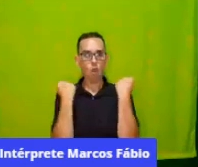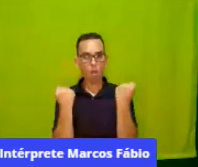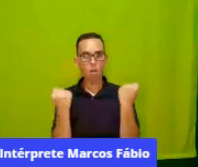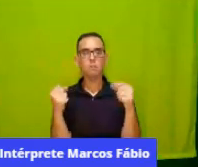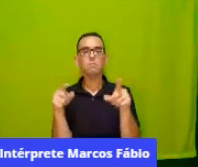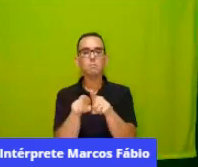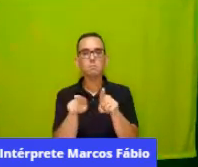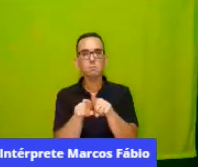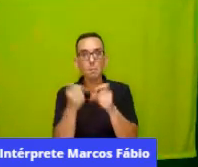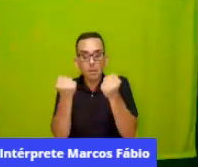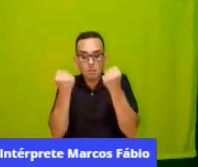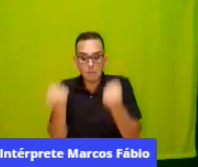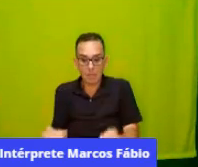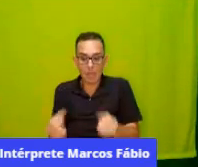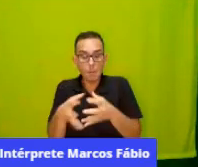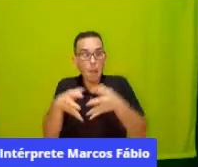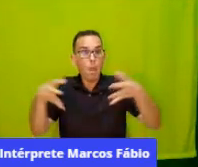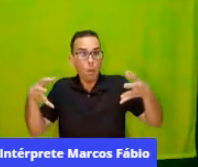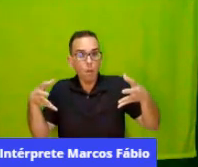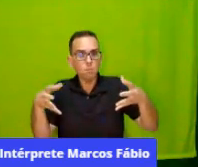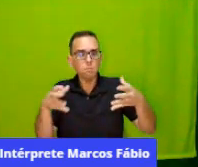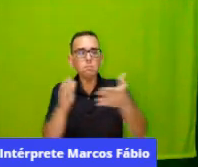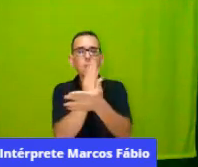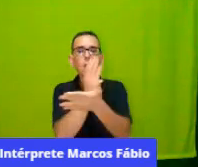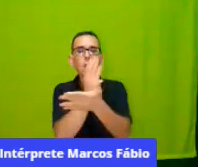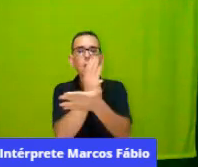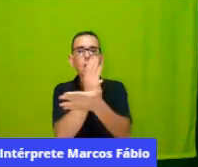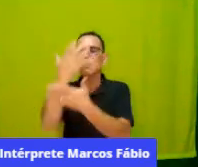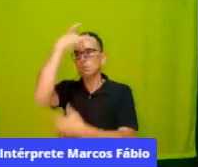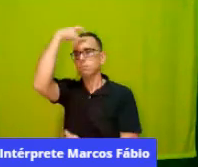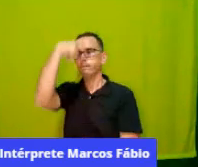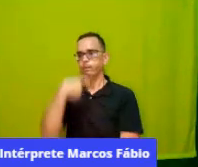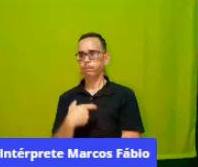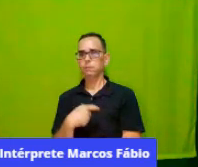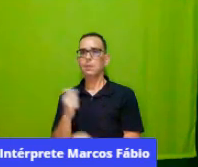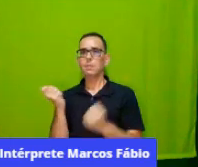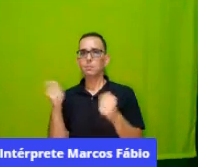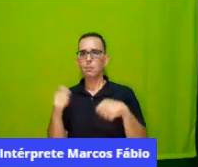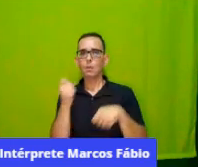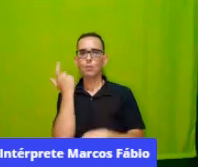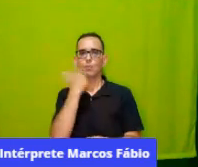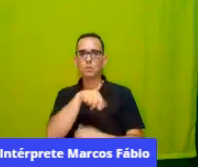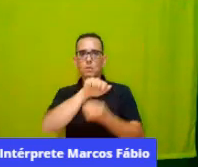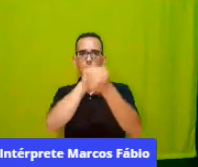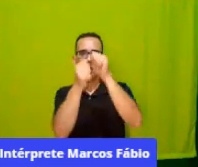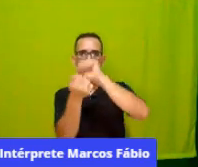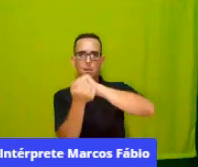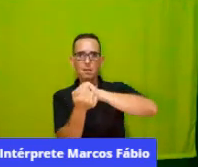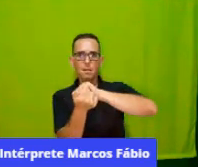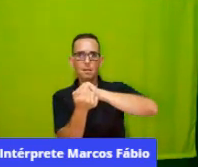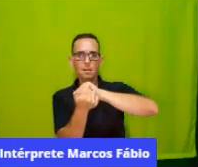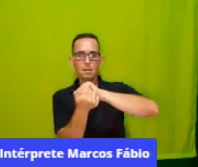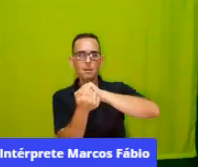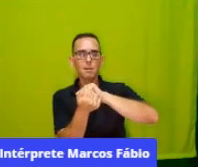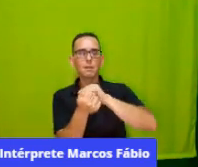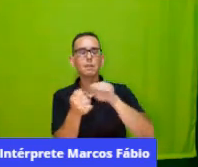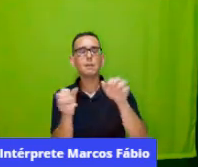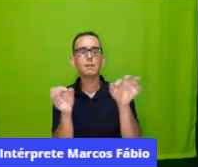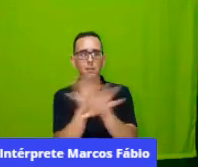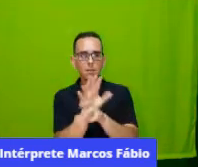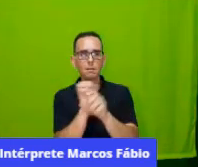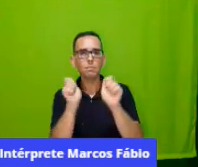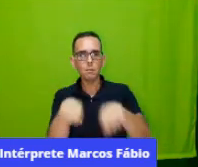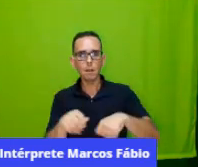é areia. A gente pode fazer esse contrapeso mais leve, mais pesado, maior, de acordo com o tamanho desse aluno. A gente também consegue fazer